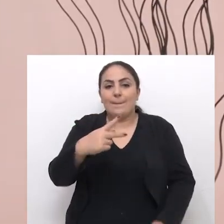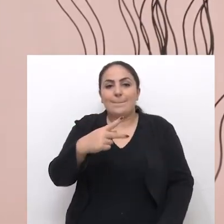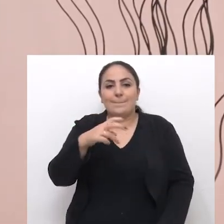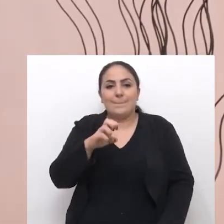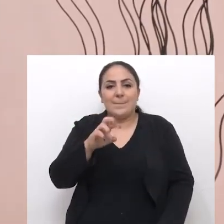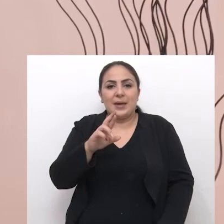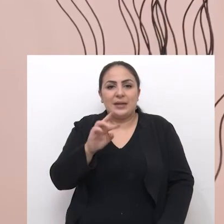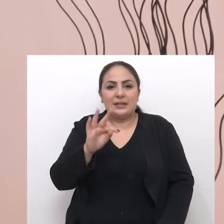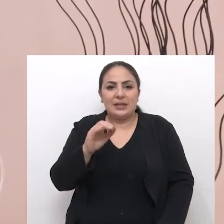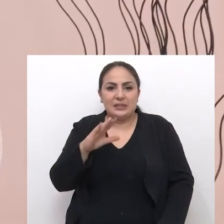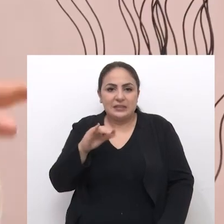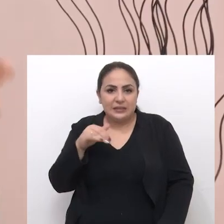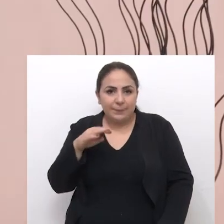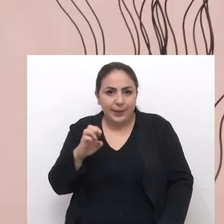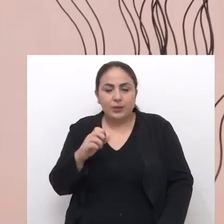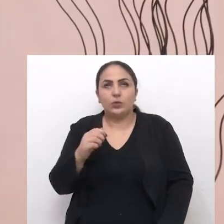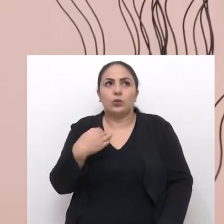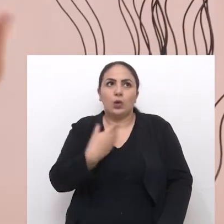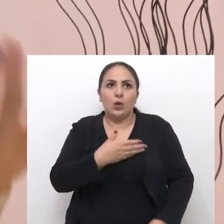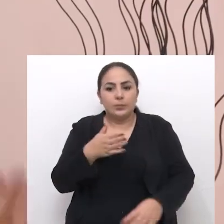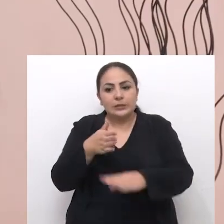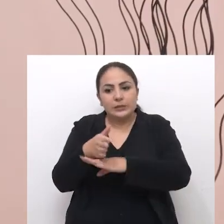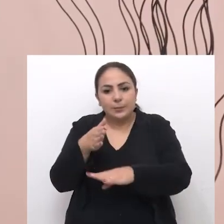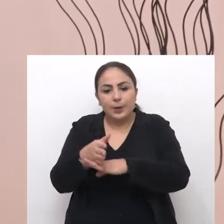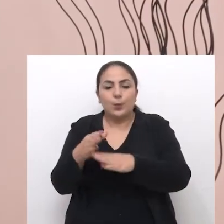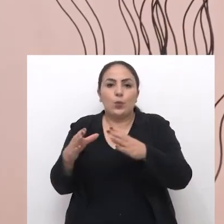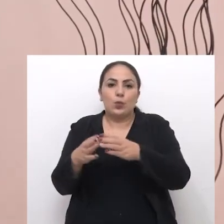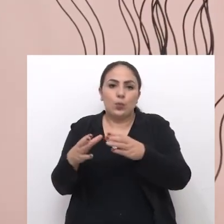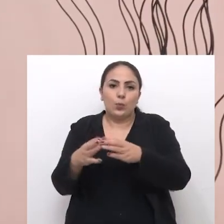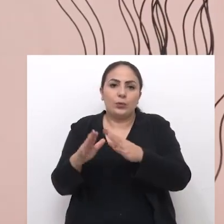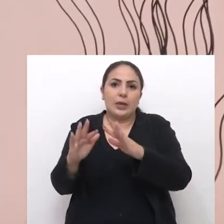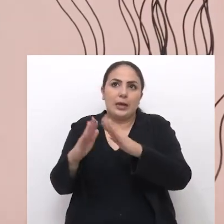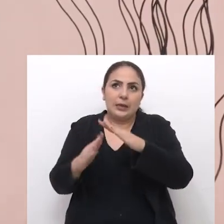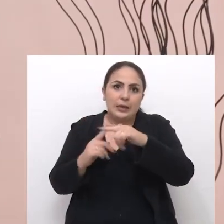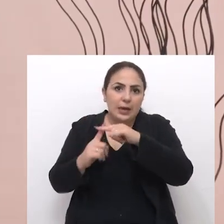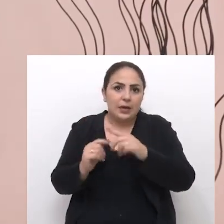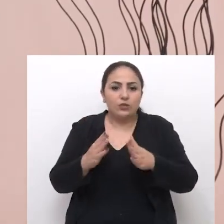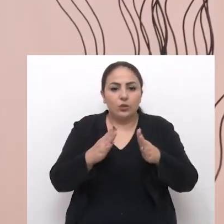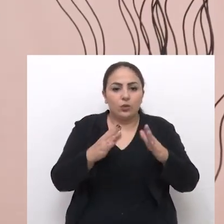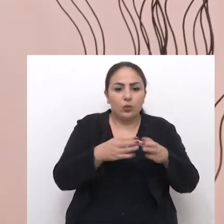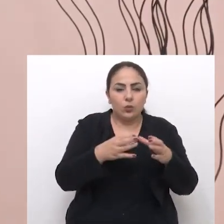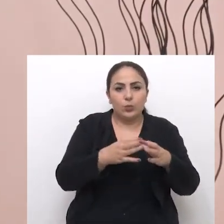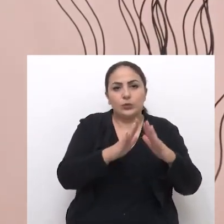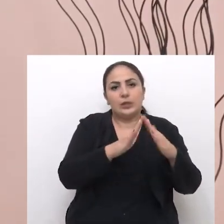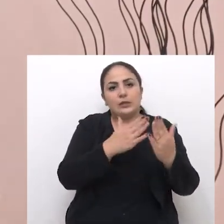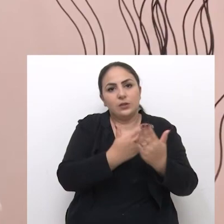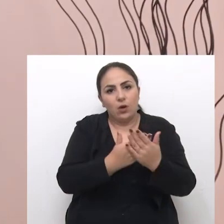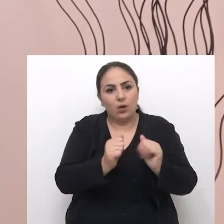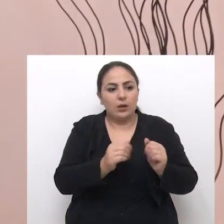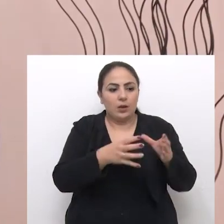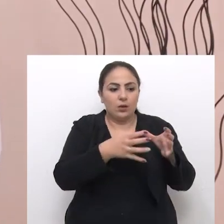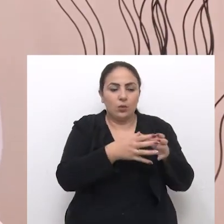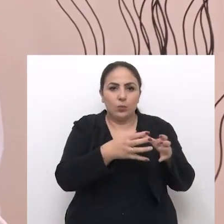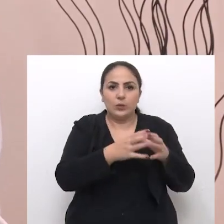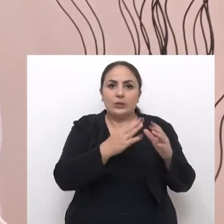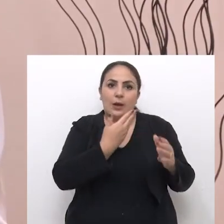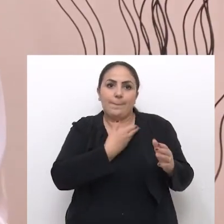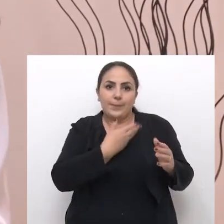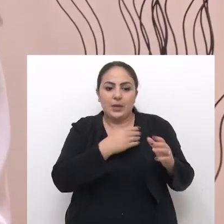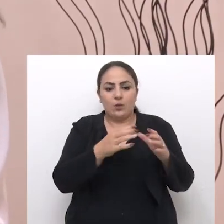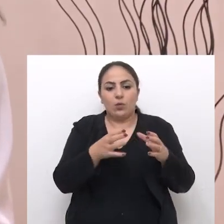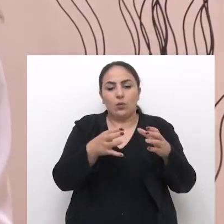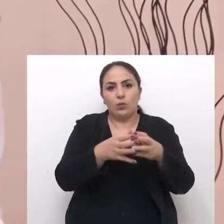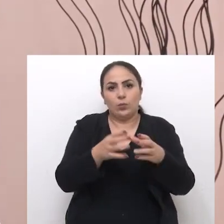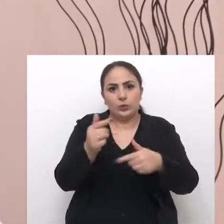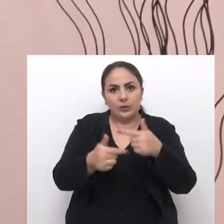Nós pertencemos ao grupo da igreja, da escola, dos amigos, do trabalho. E quando alguém é excluído, por exemplo,